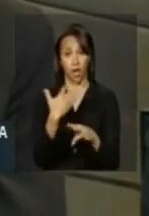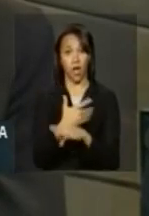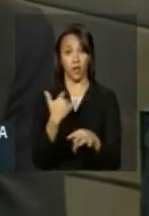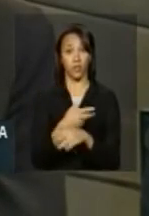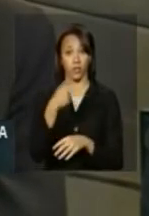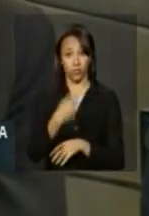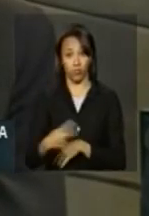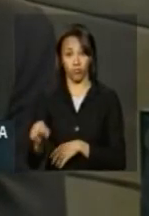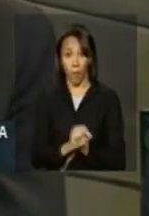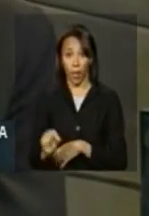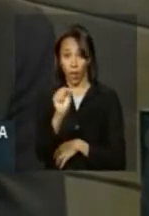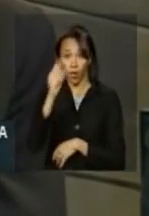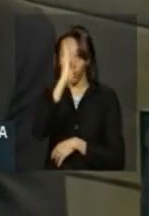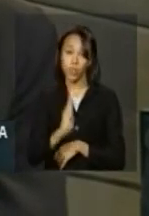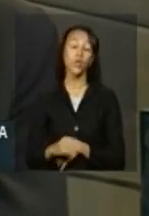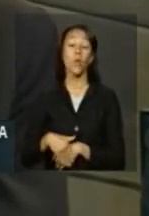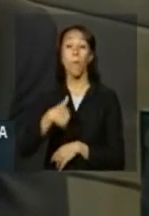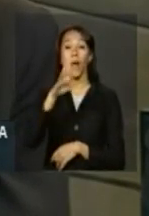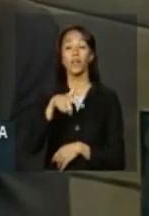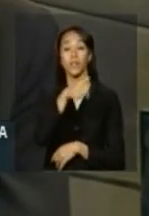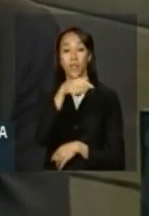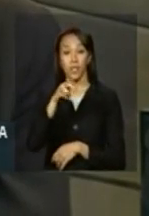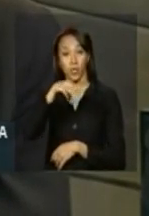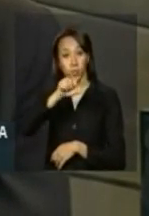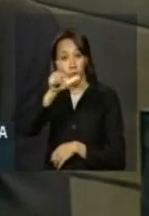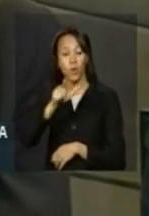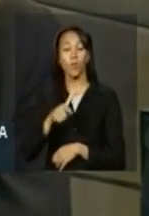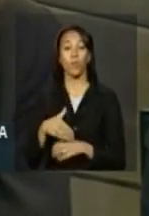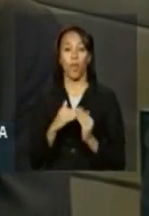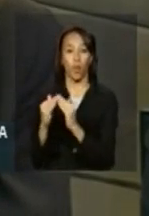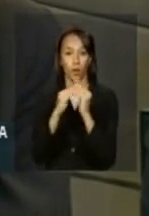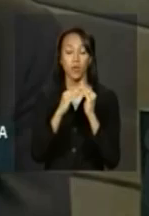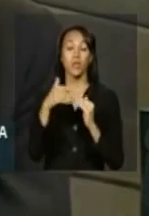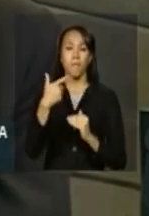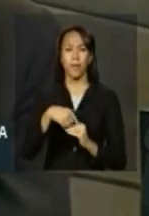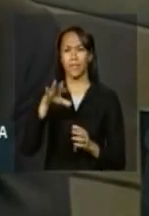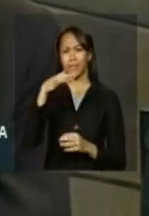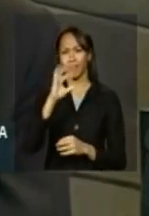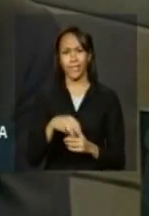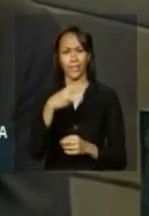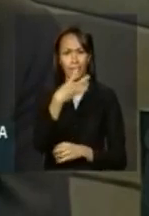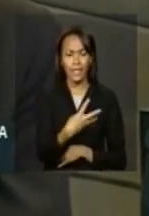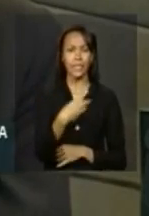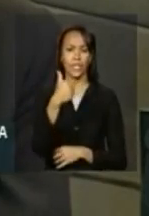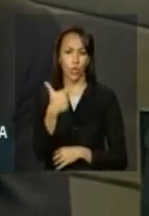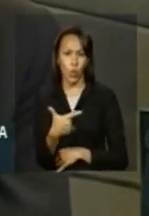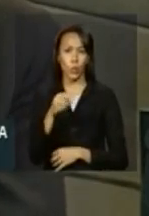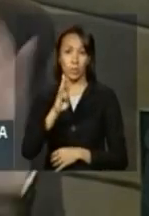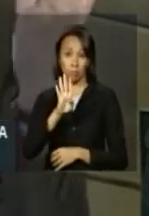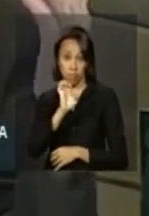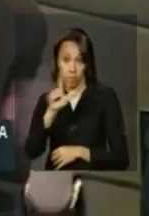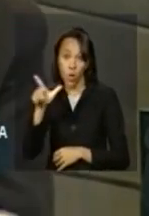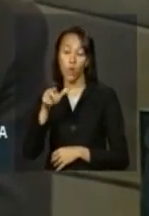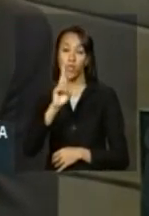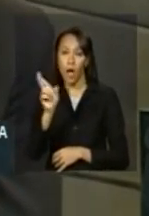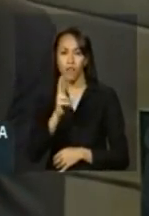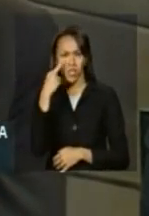cidades brasileiras, com mais de 700 mil habitantes, que vão levar investimentos de 32 bilhões de reais em metrôs, a gente